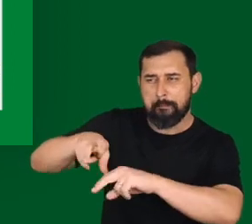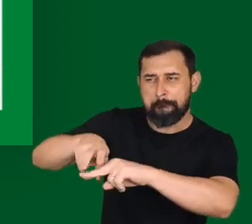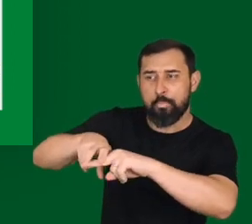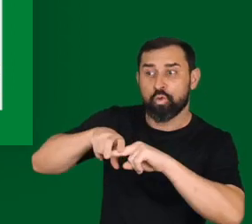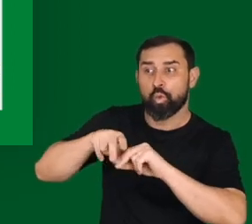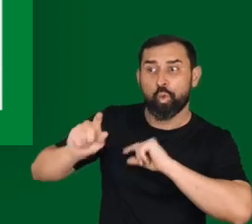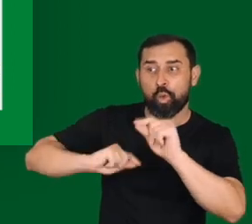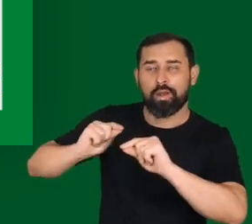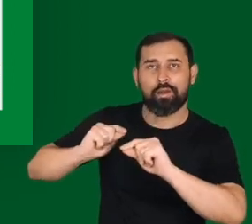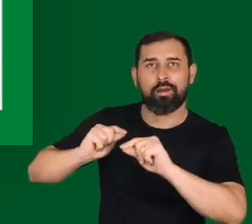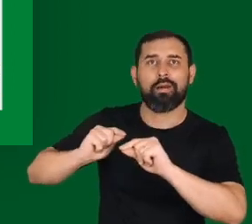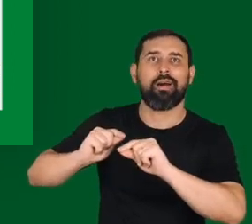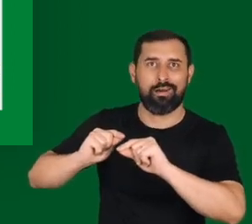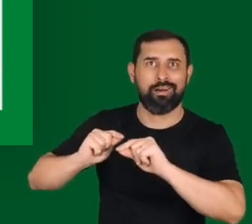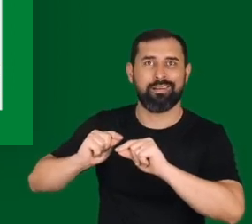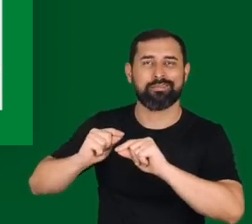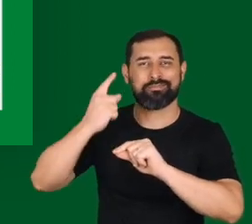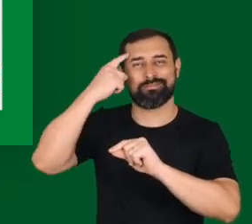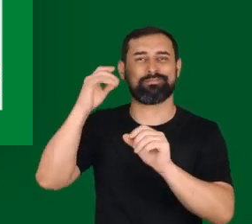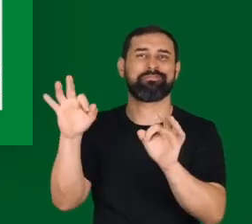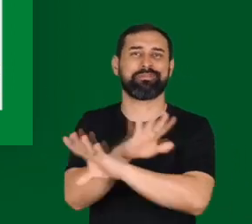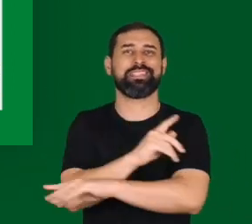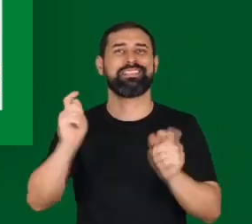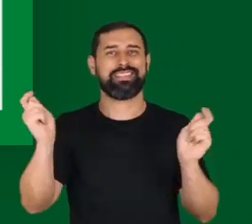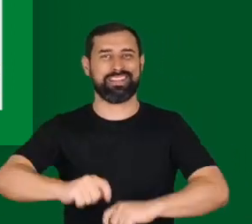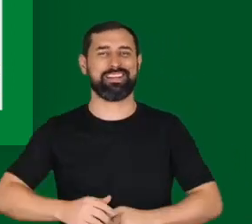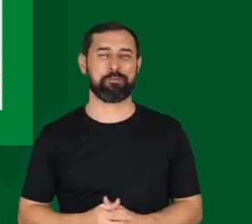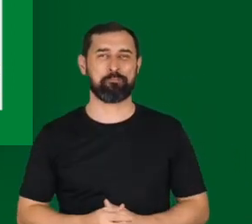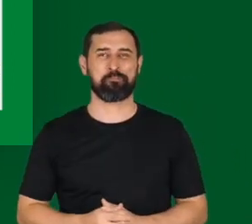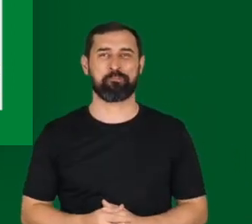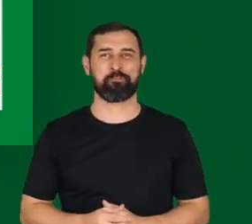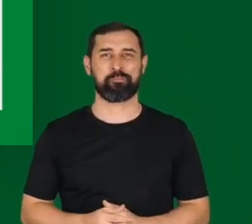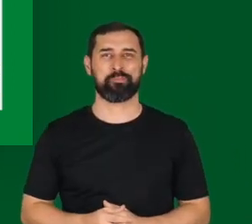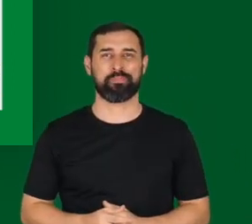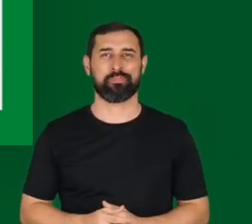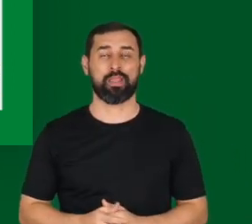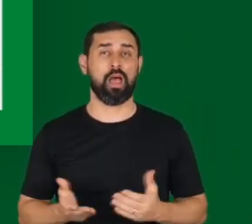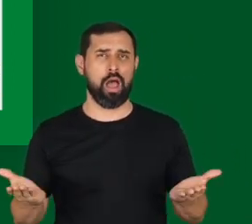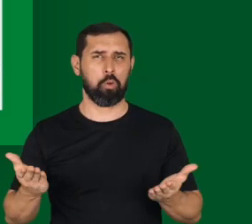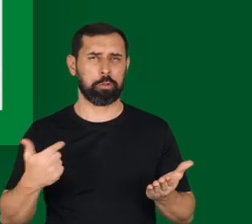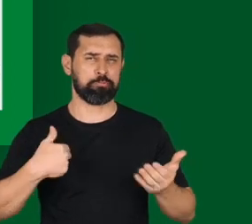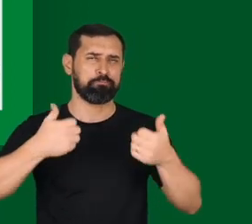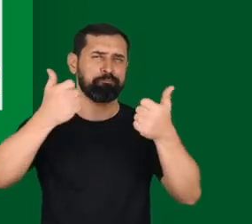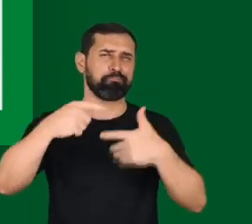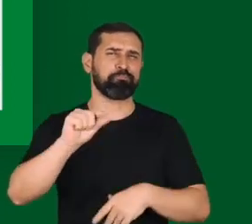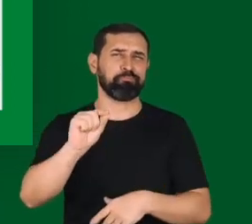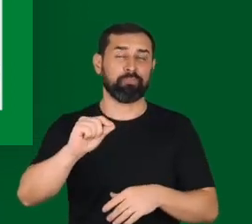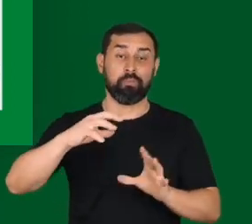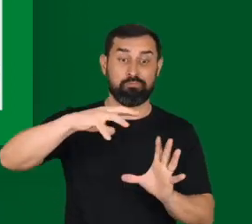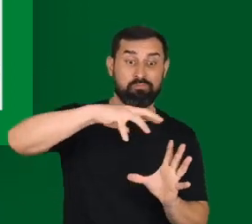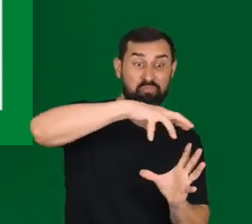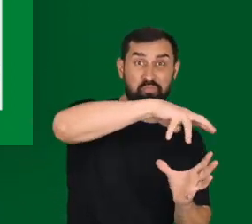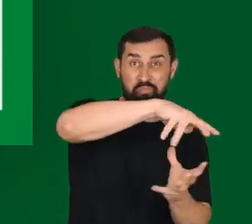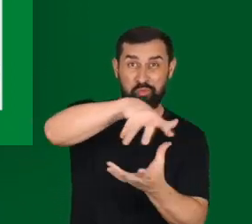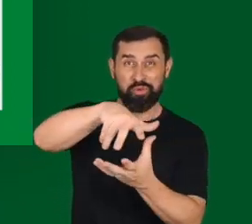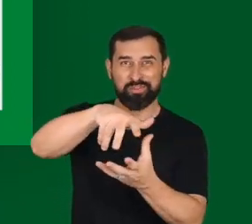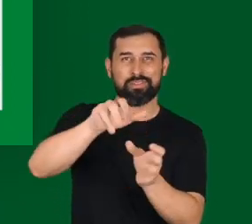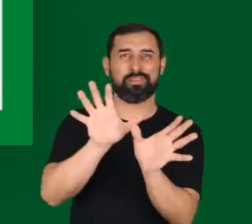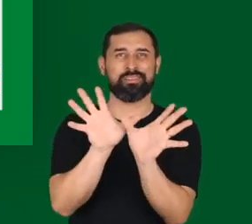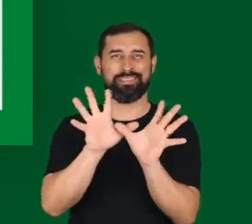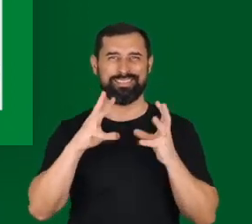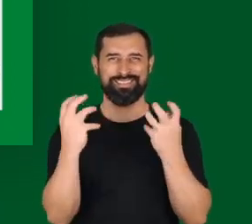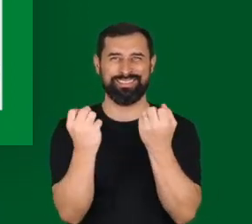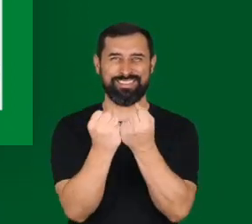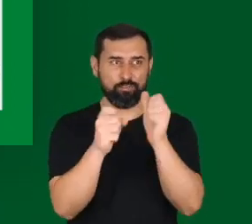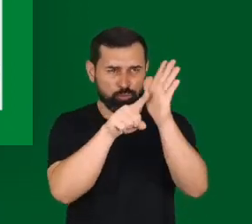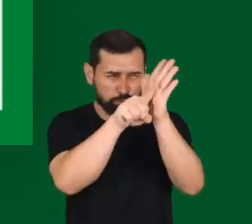pediátrico. Então, começando um pouquinho falando sobre a estatística, né, no mundo, segundo a OMS, estima-se que